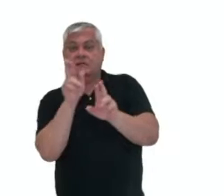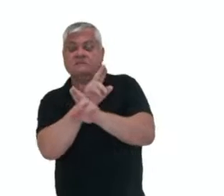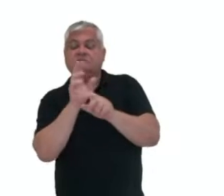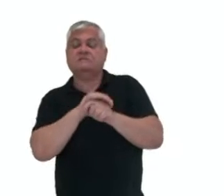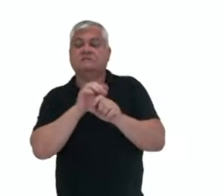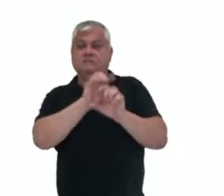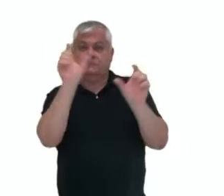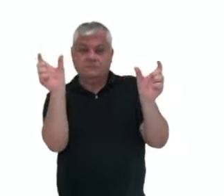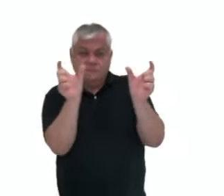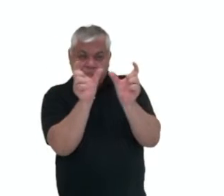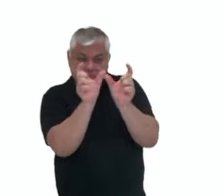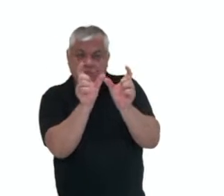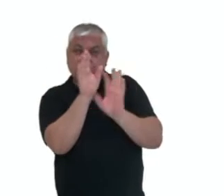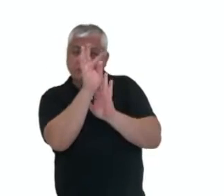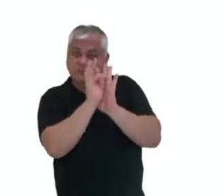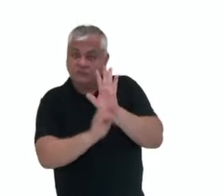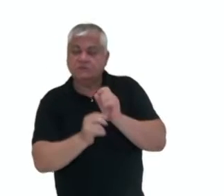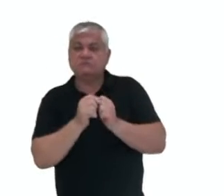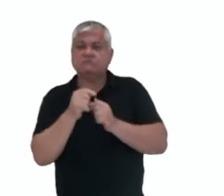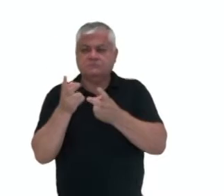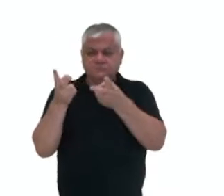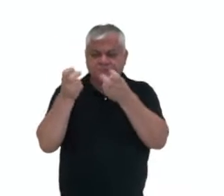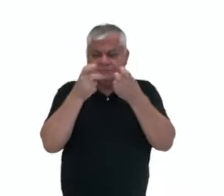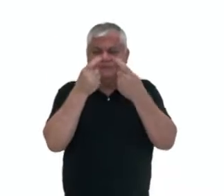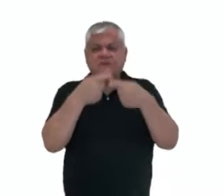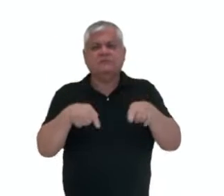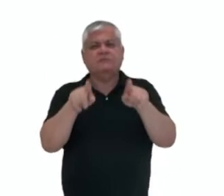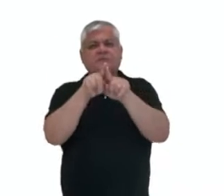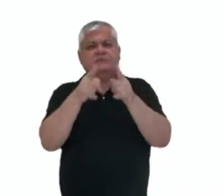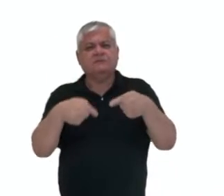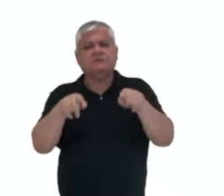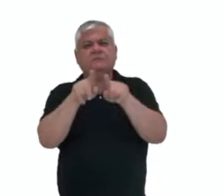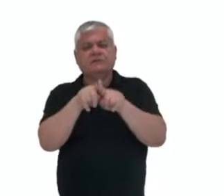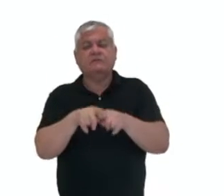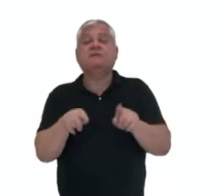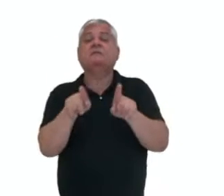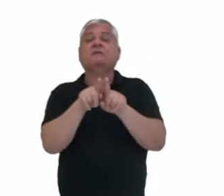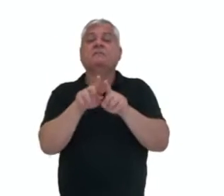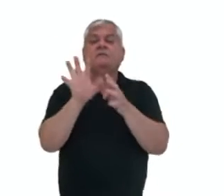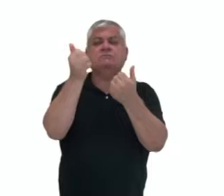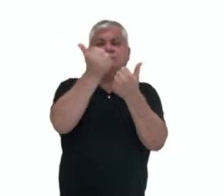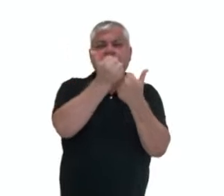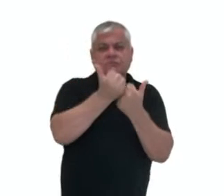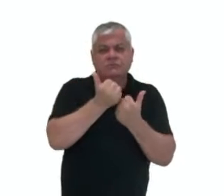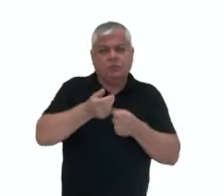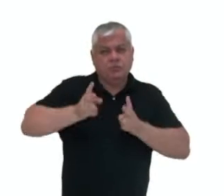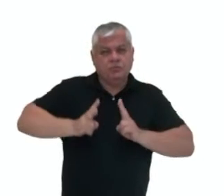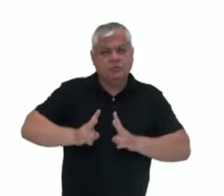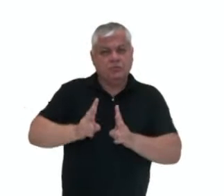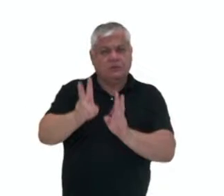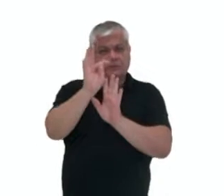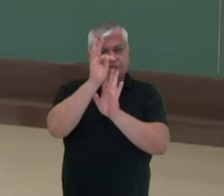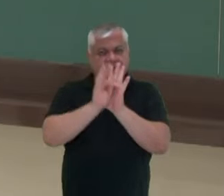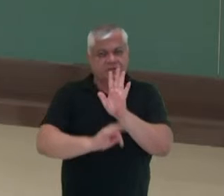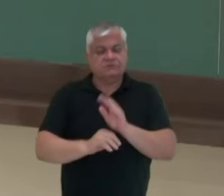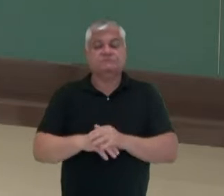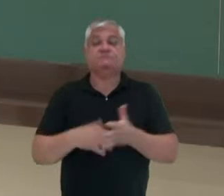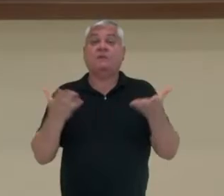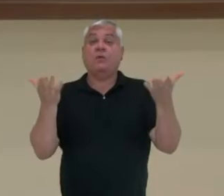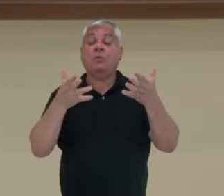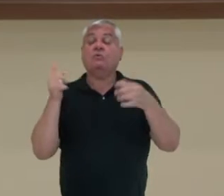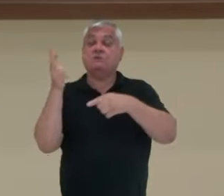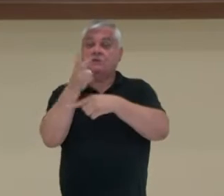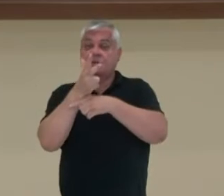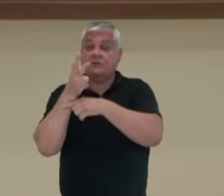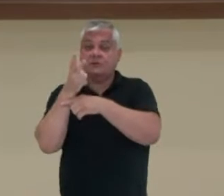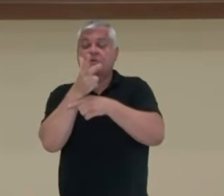de um texto, identificando repetições e substituições que contribuem para a continuidade do texto. Conosco, aqui no